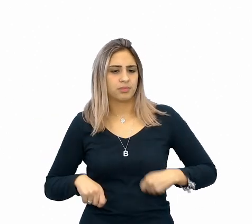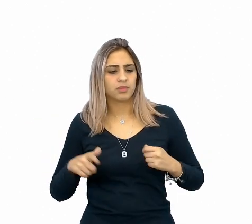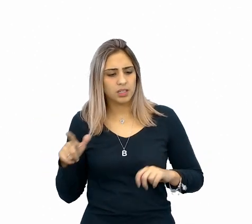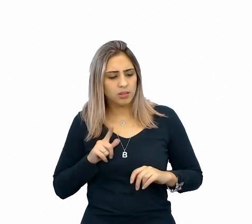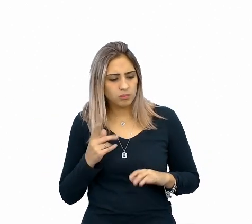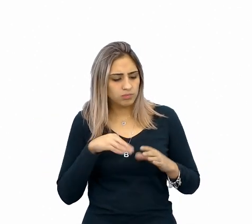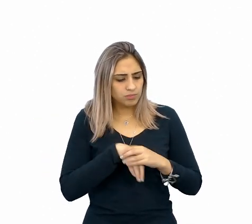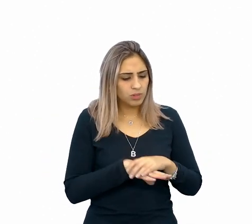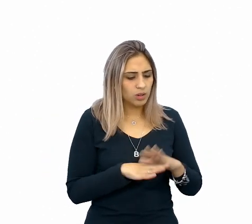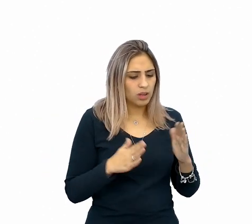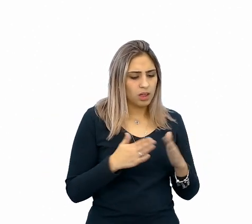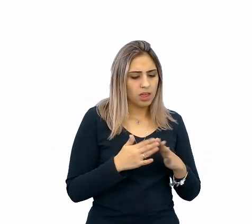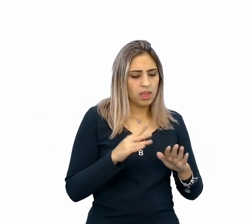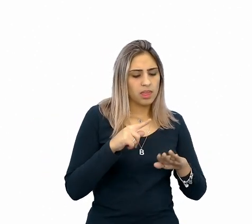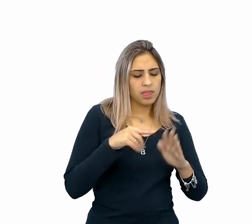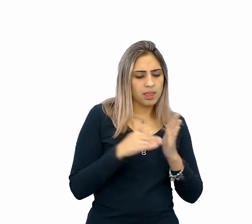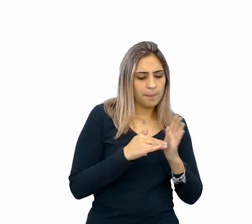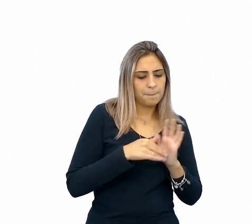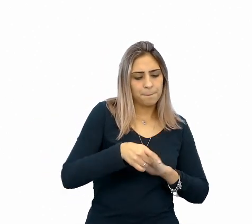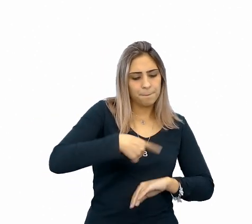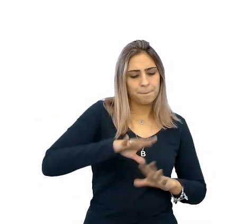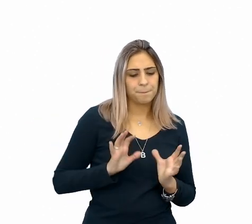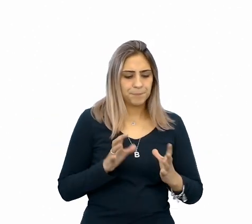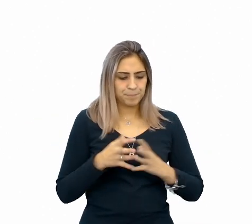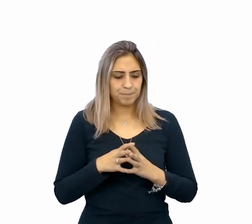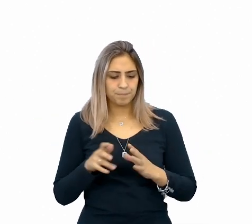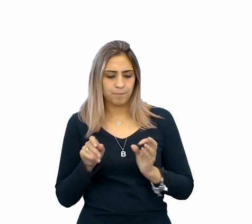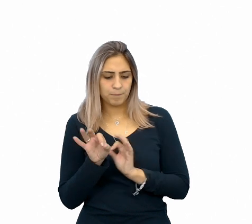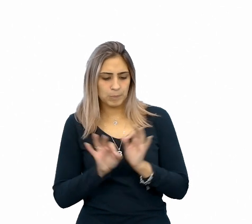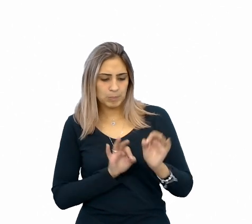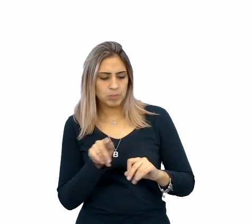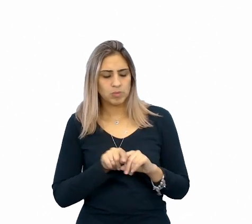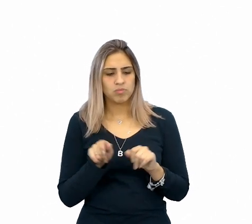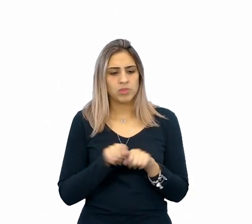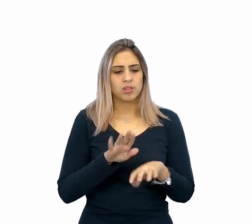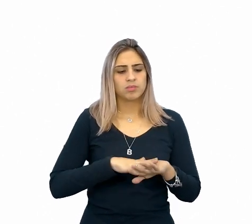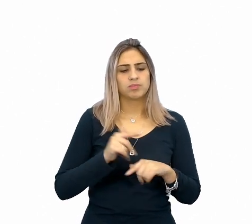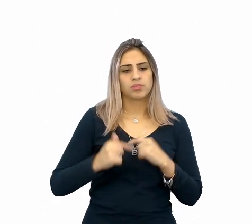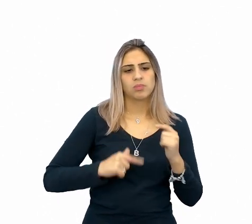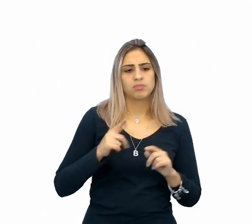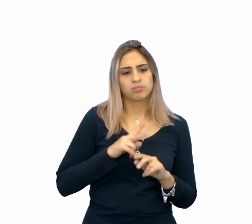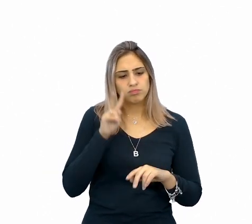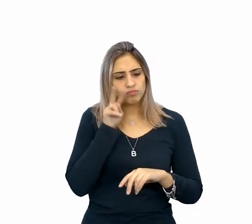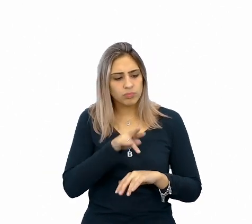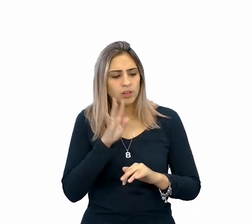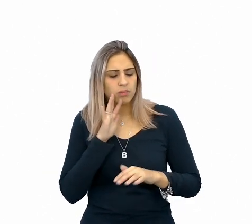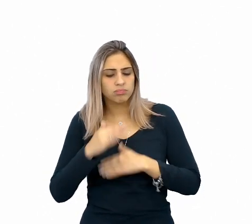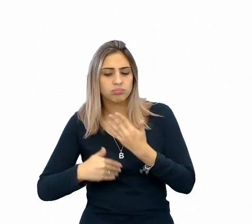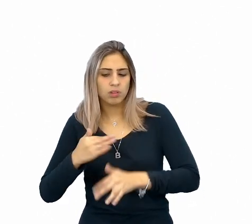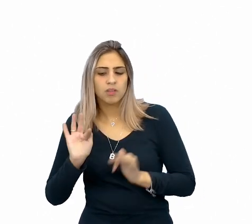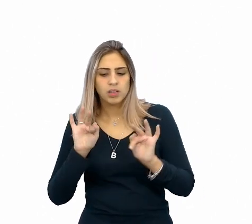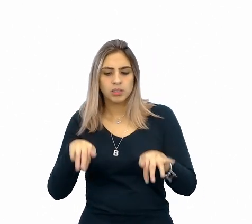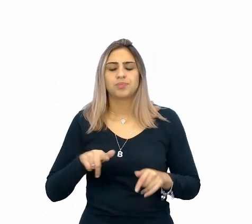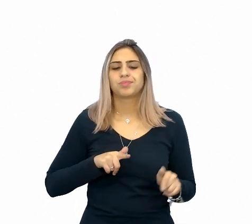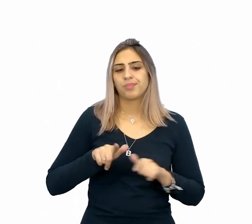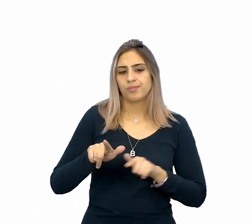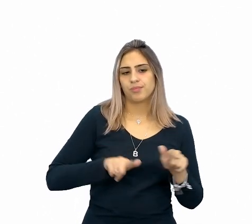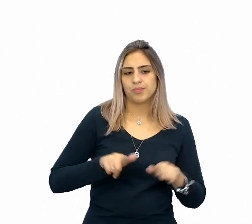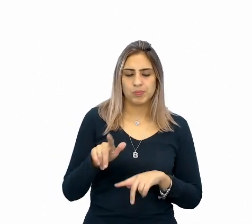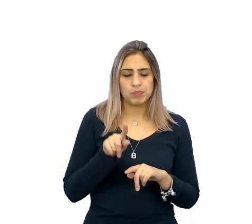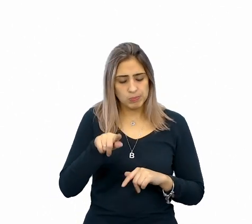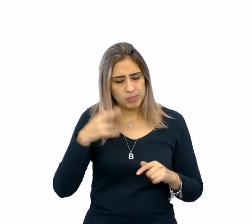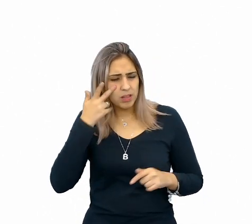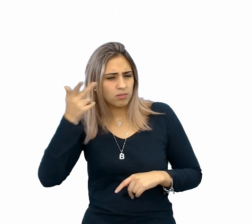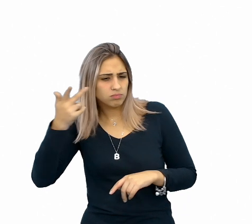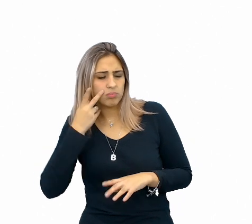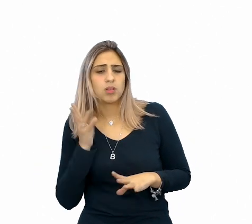um tempo para que a turma se organize e realize o trabalho. E a aula 10 prevê a finalização do trabalho, né, o que